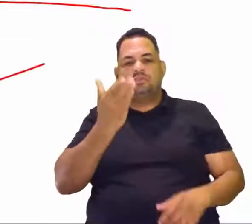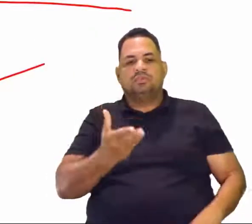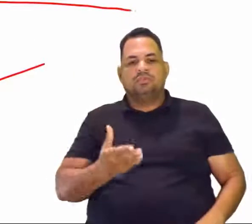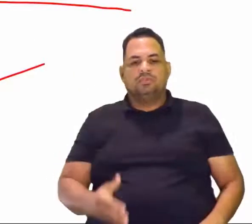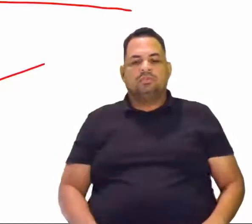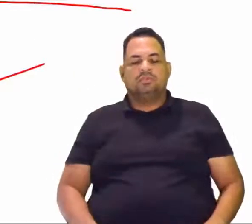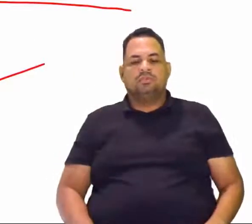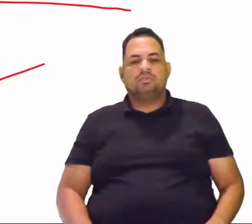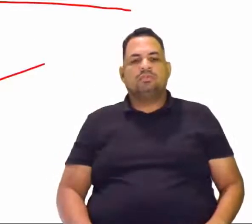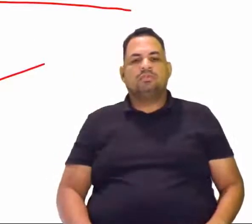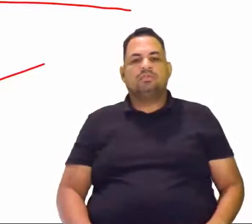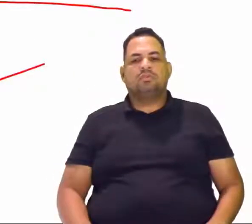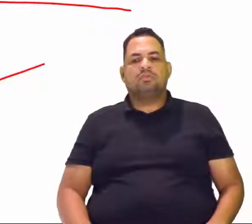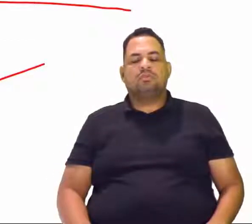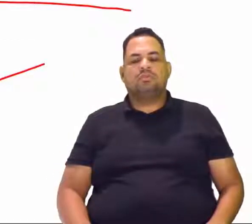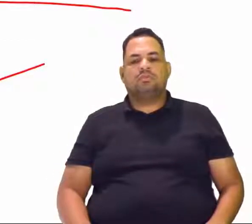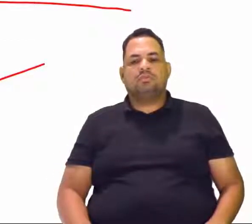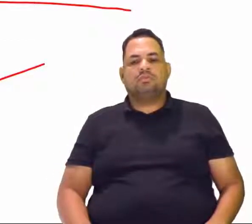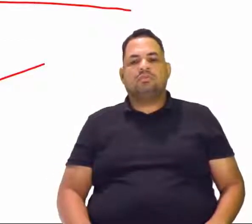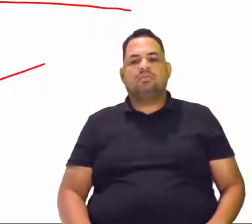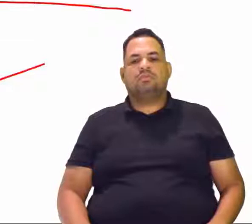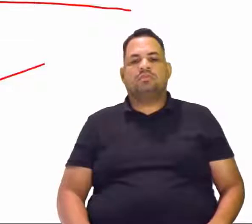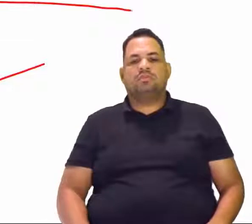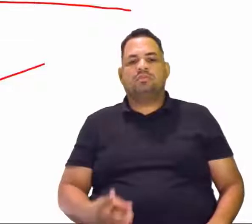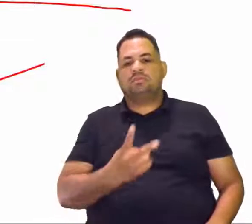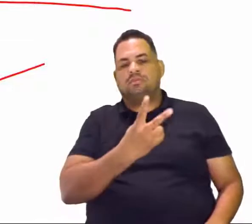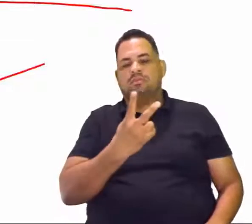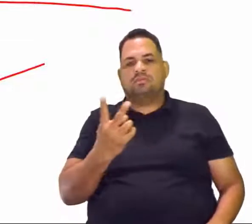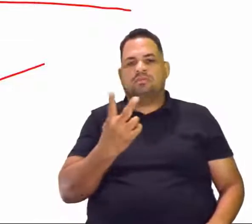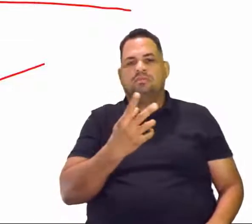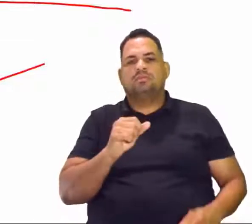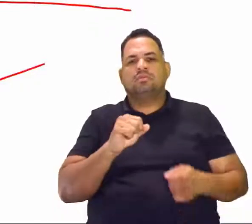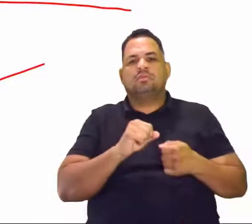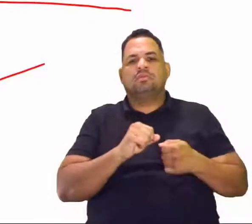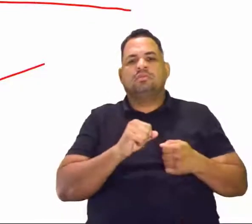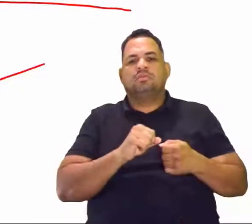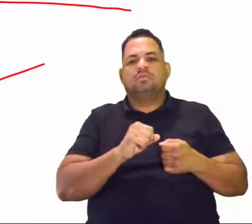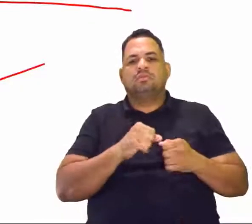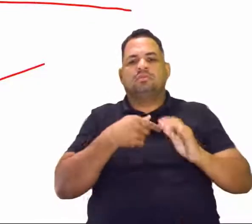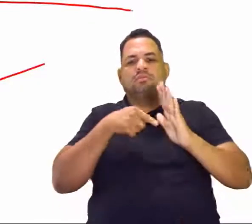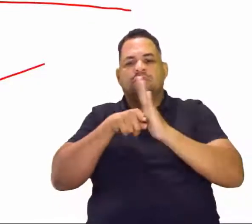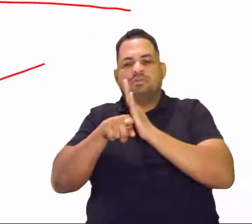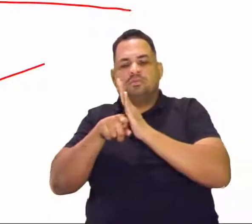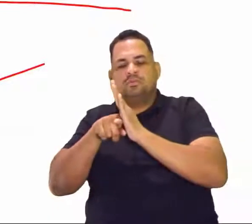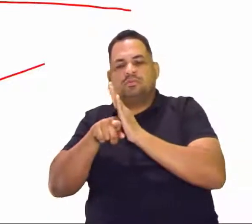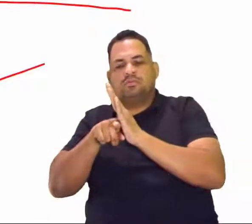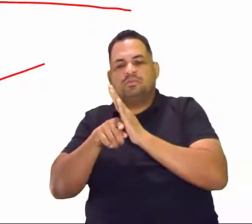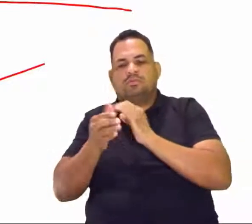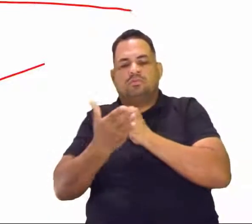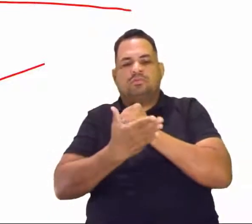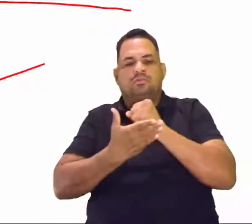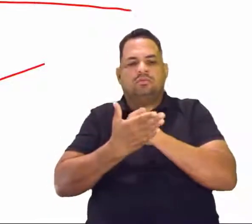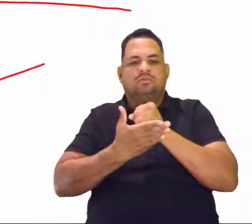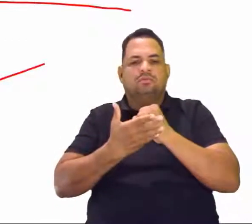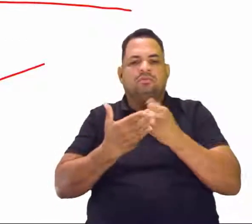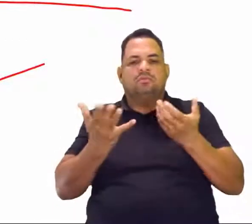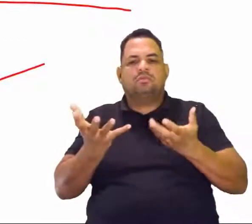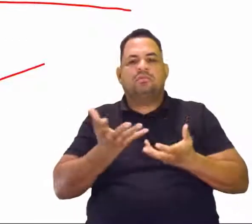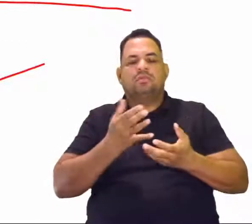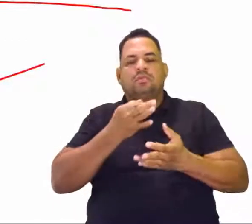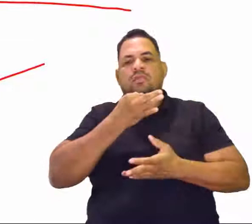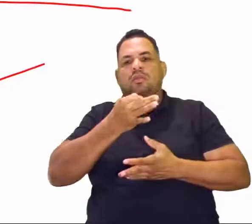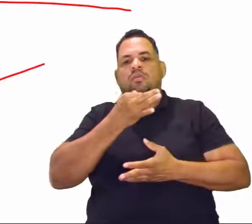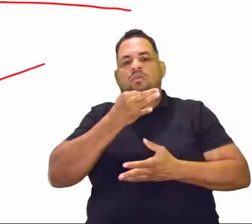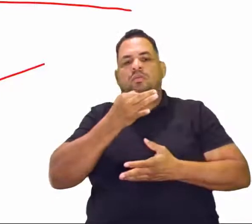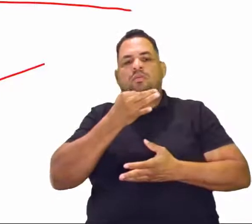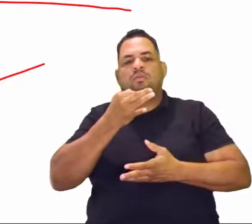é o Arthur esta aqui é o server que é eles fizeram esses estudos né baseados nessa que é linha